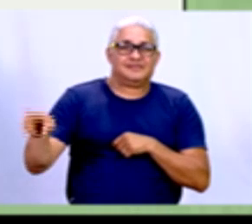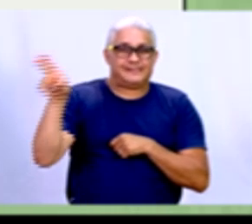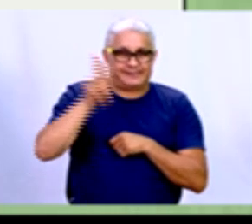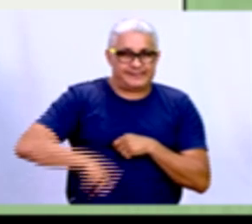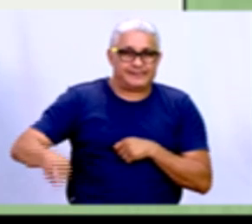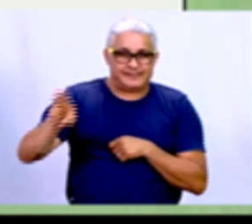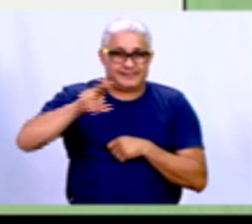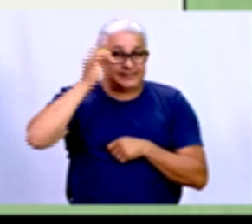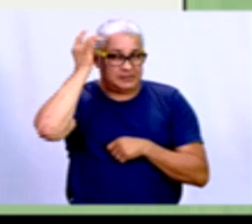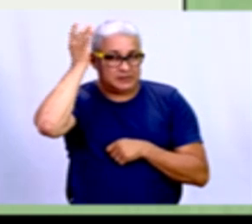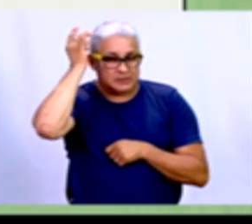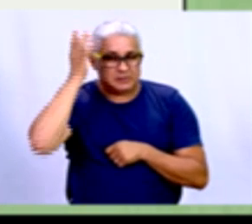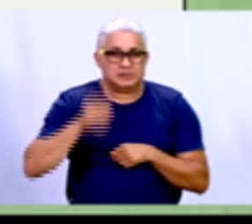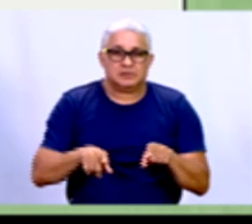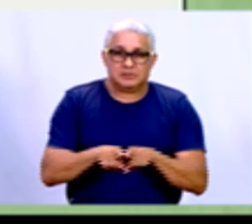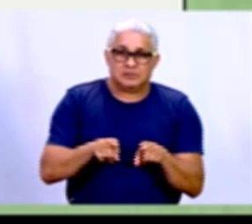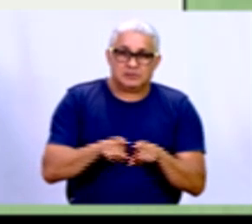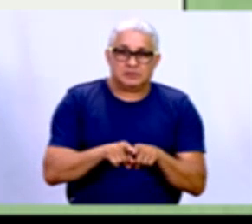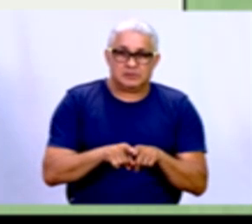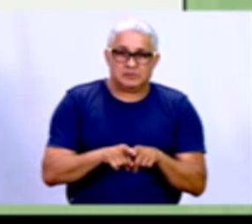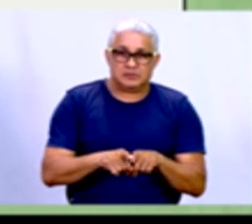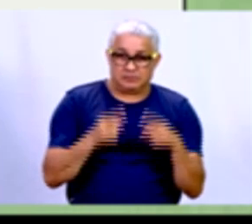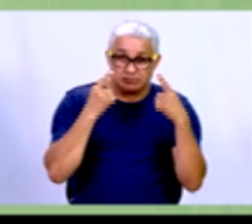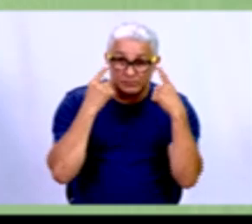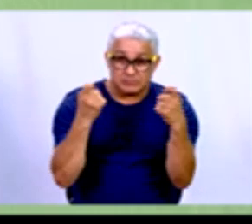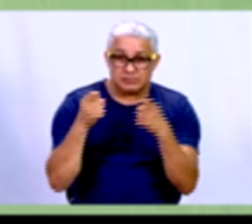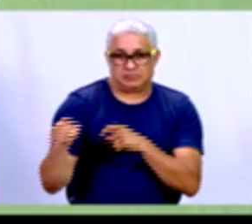sem dificuldade e ser intuitivo.